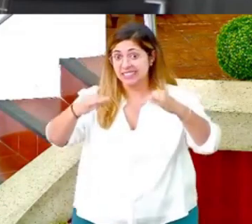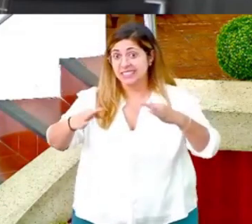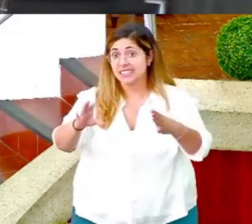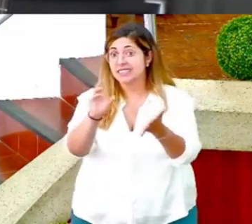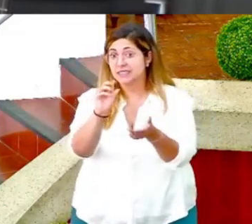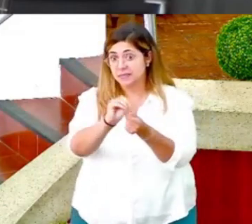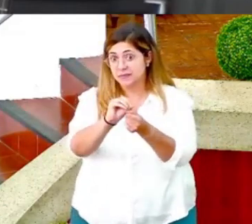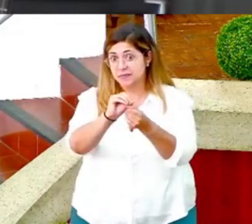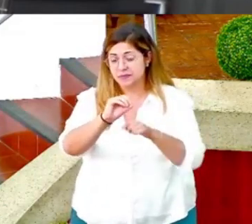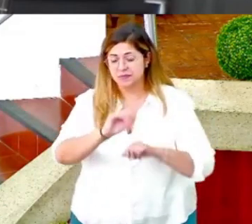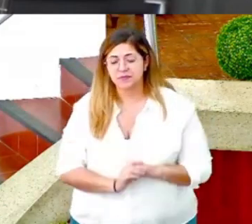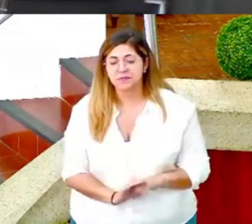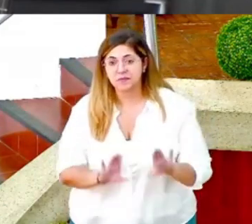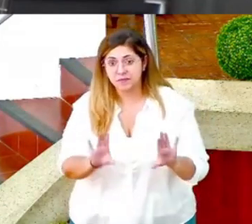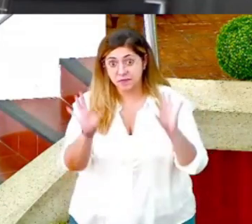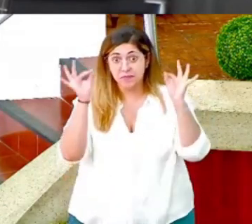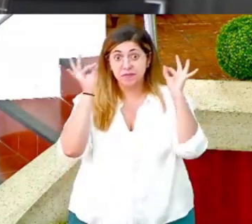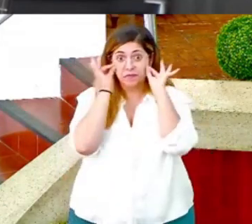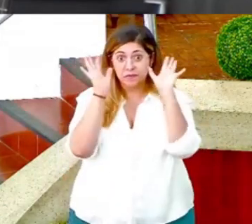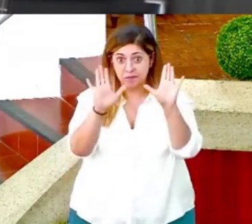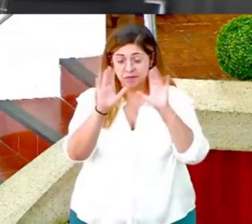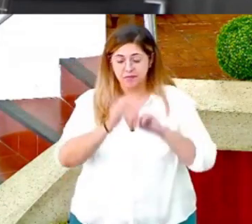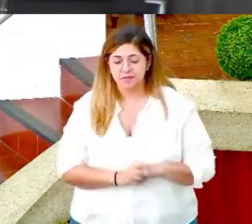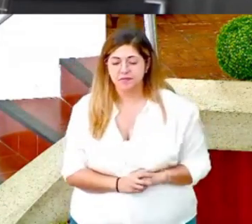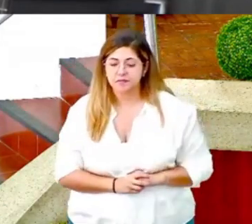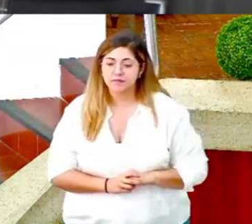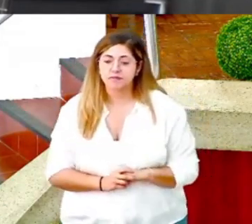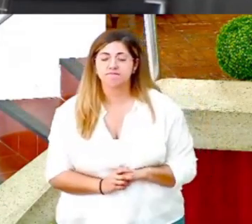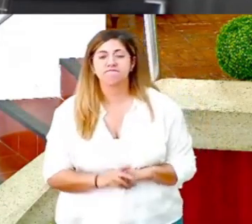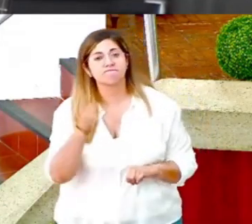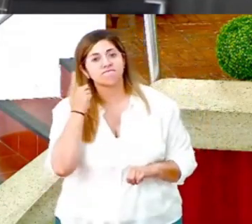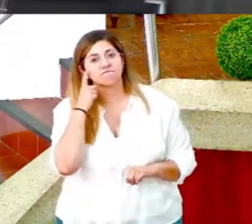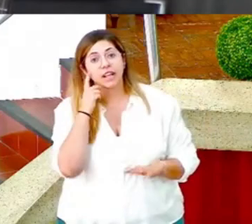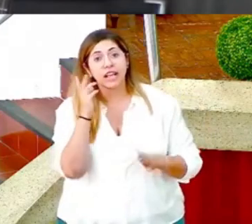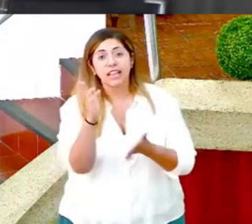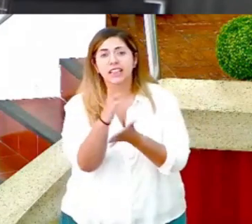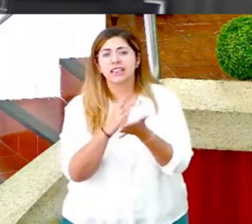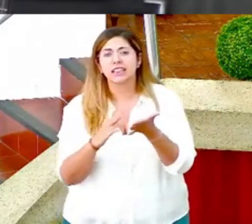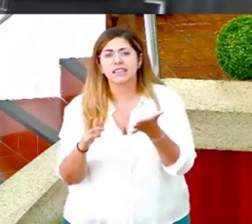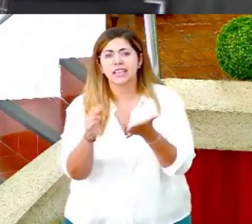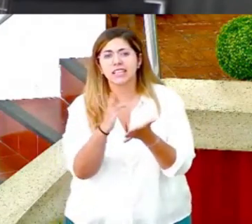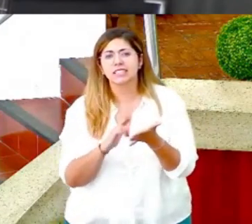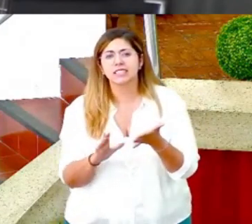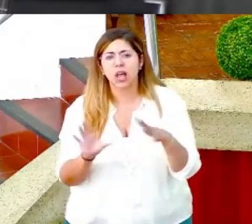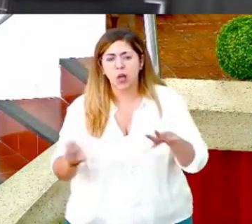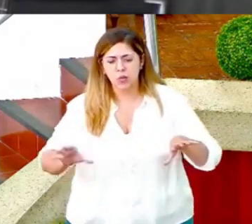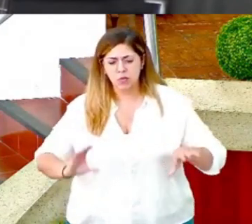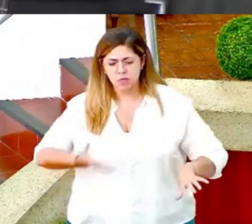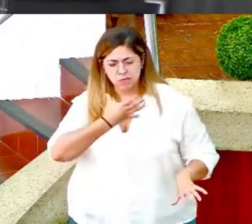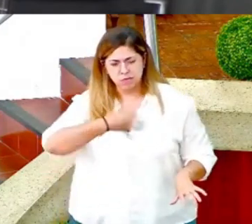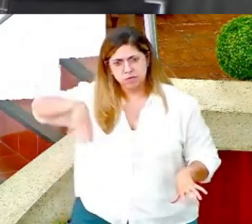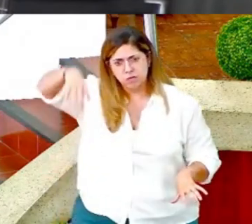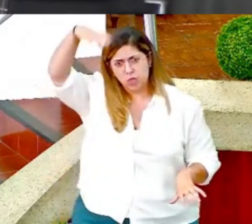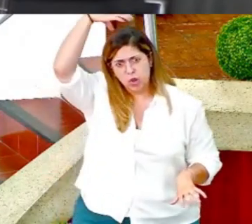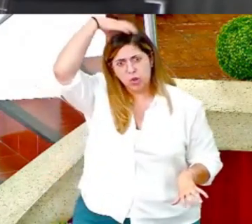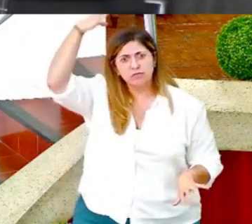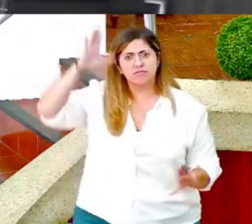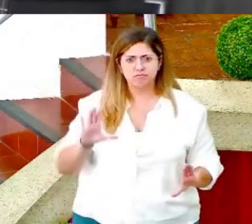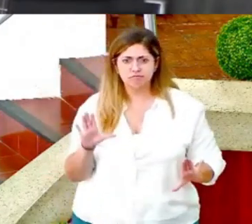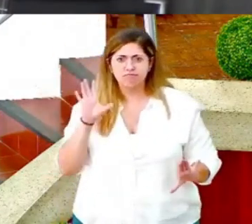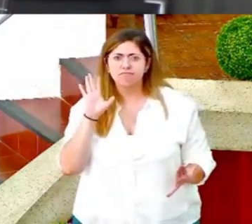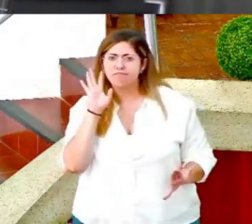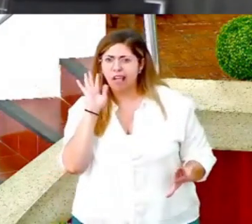vocês façam, tá? Quando chegar. Quero que vocês façam um desenho de um trono. Trono é bonito, né, Mel? Trono é um local